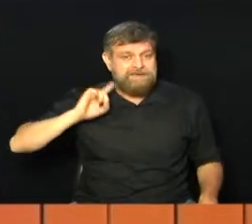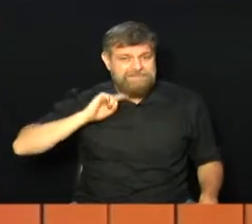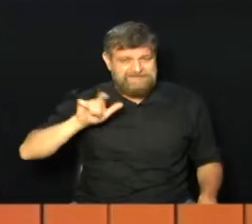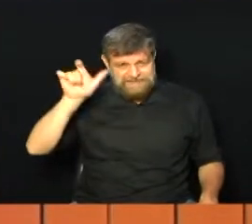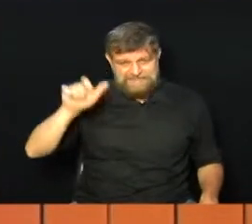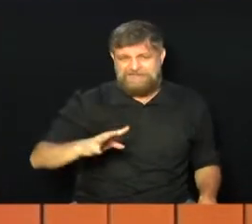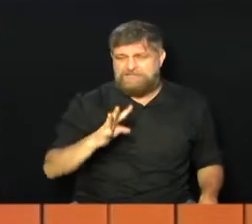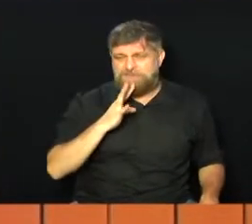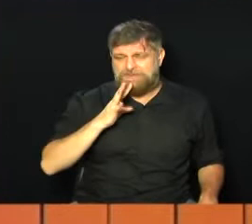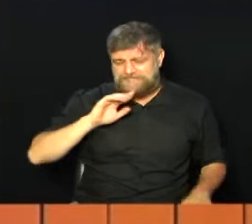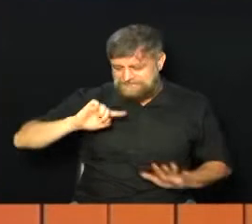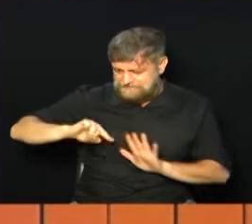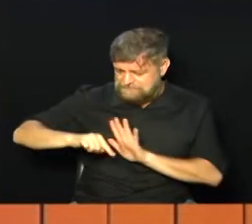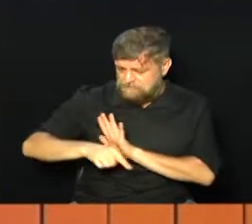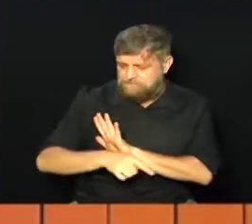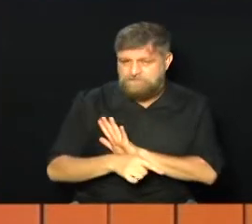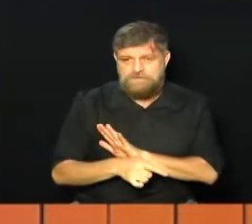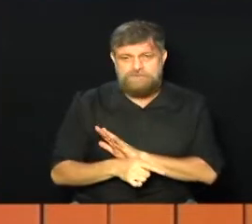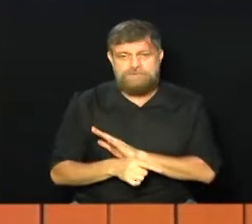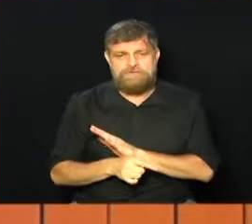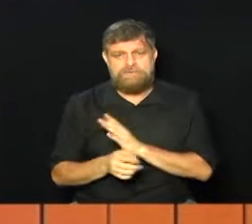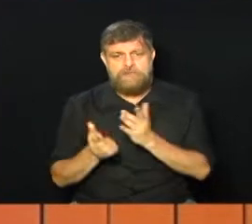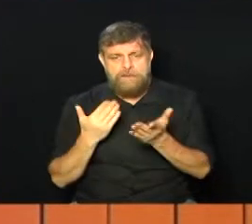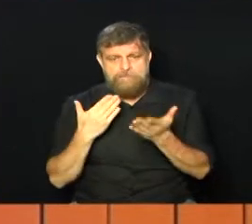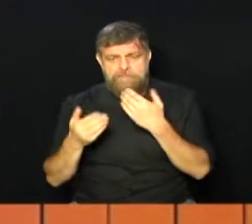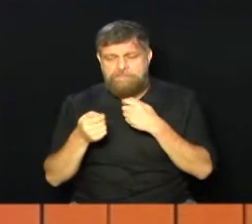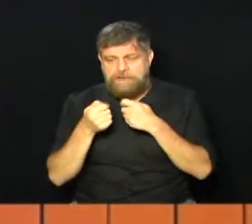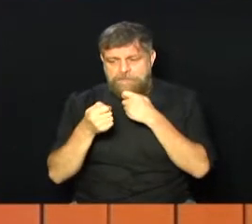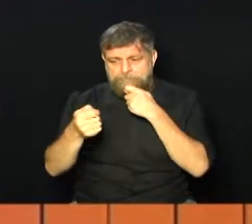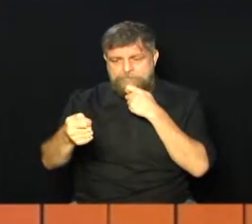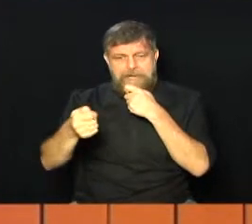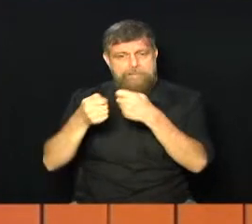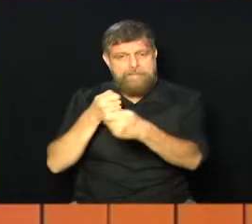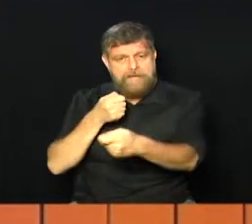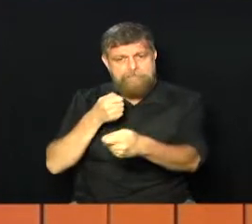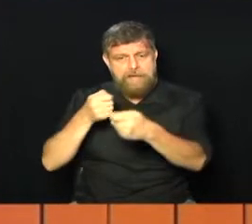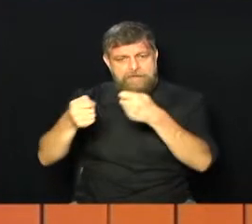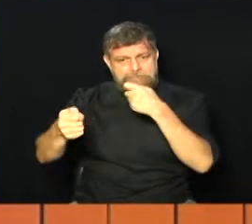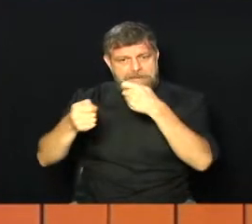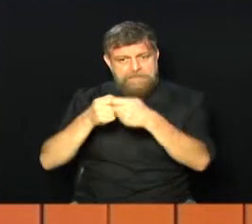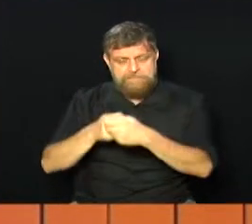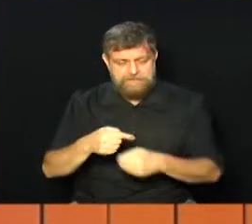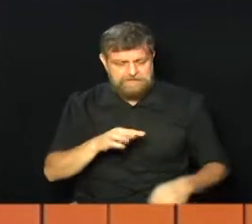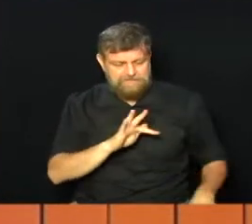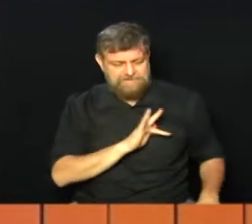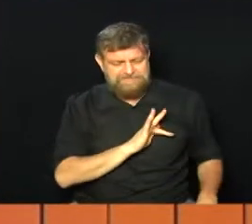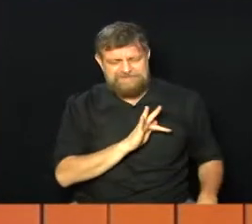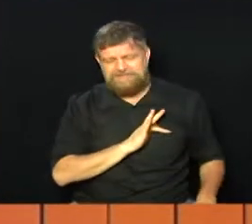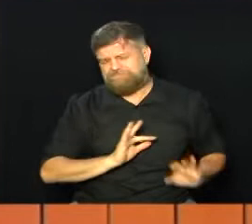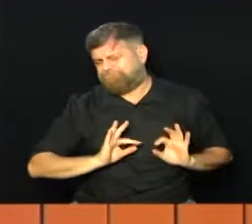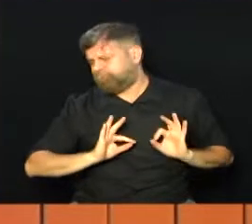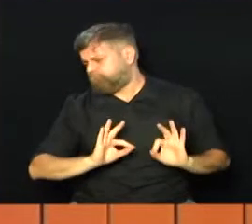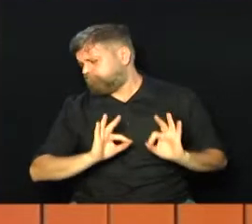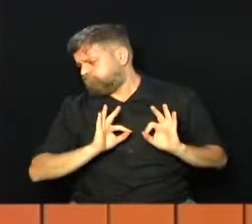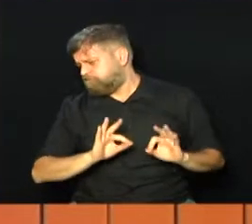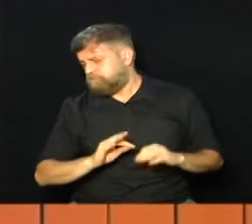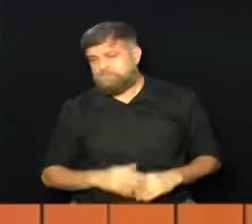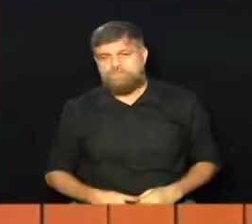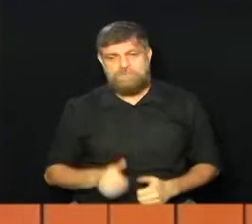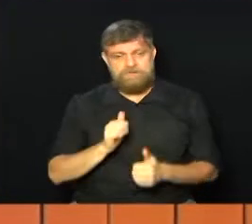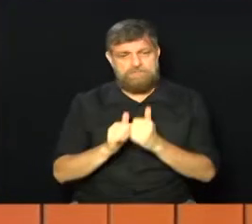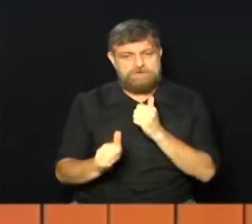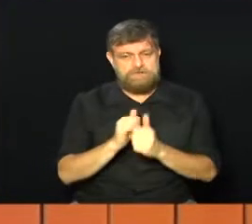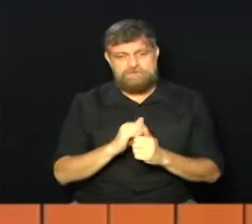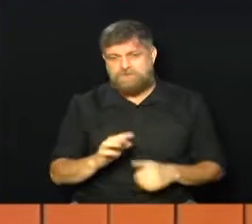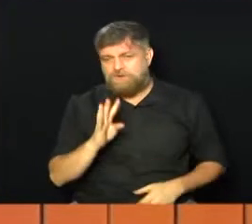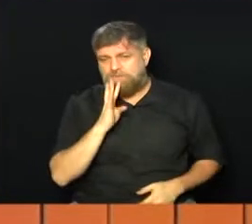Você vê as entrevistas coletivas dele, é de uma riqueza muito grande. Conhecedor de futebol, vem fazendo um